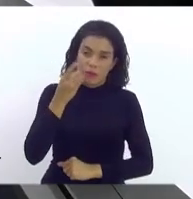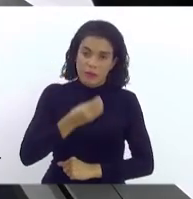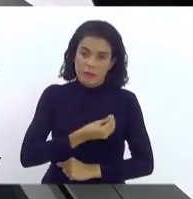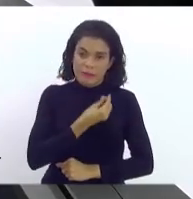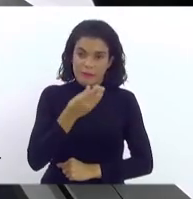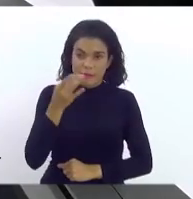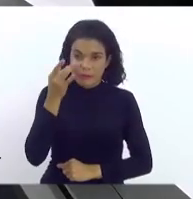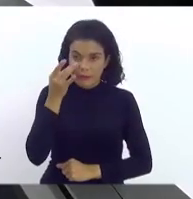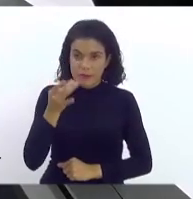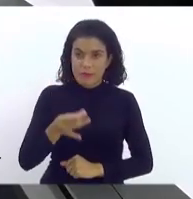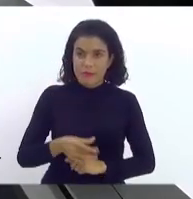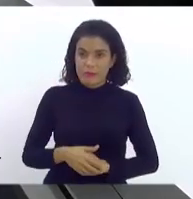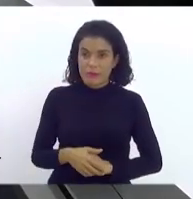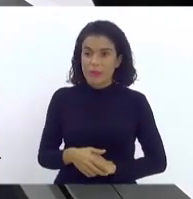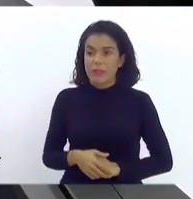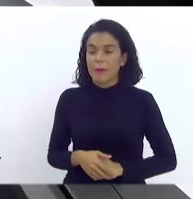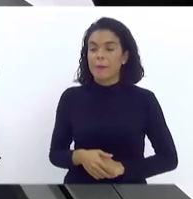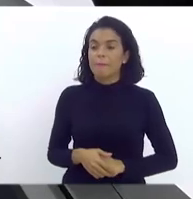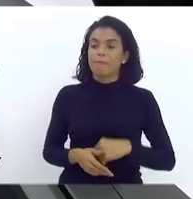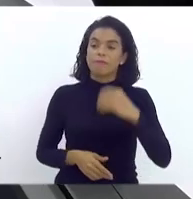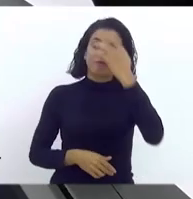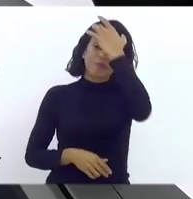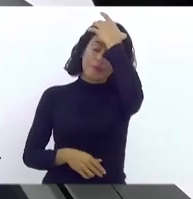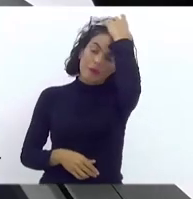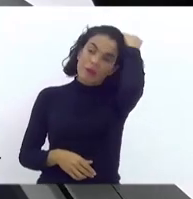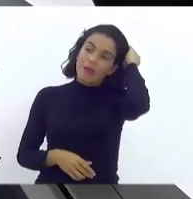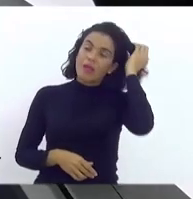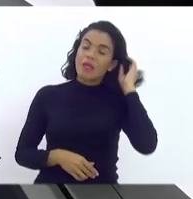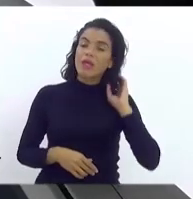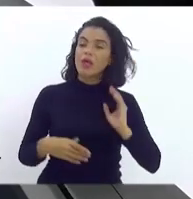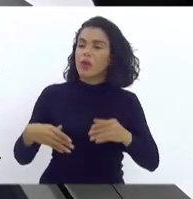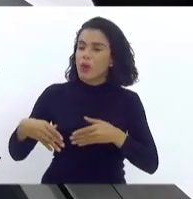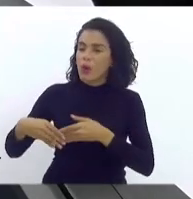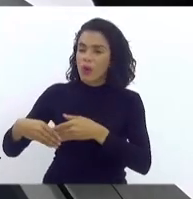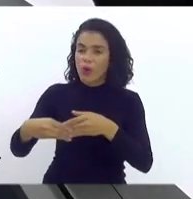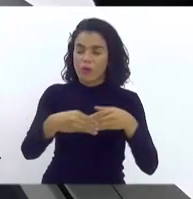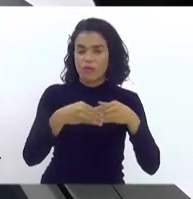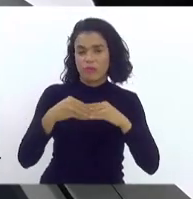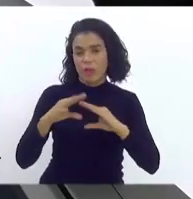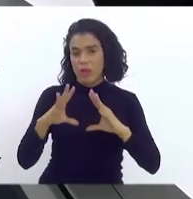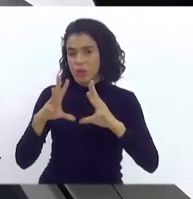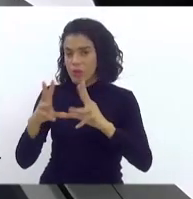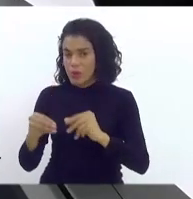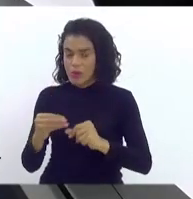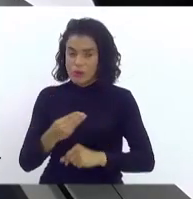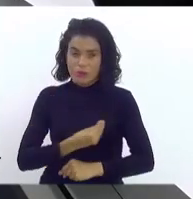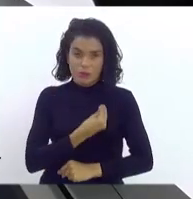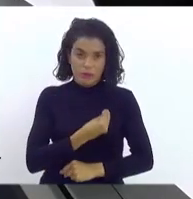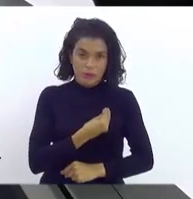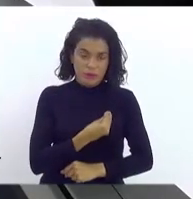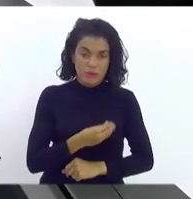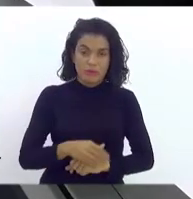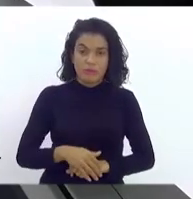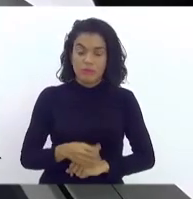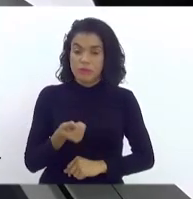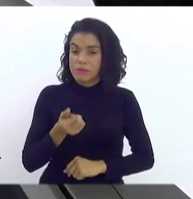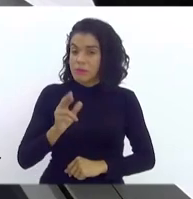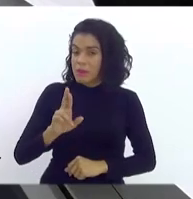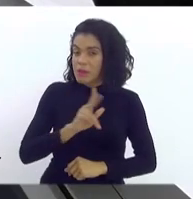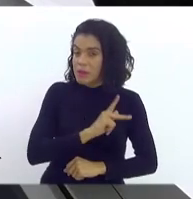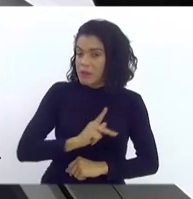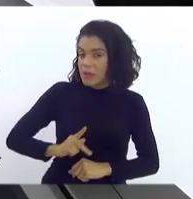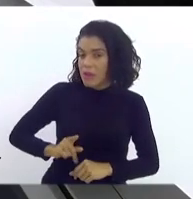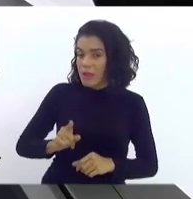presidente Kátia, da Naturgy, a quem cumprimento todos os outros participantes dessa mesa. Senhor presidente, eu trouxe